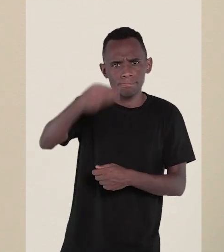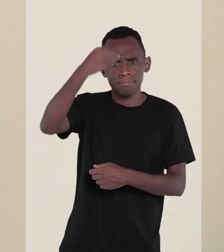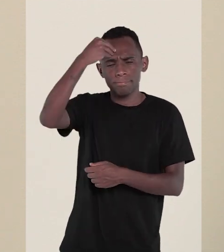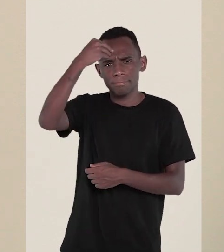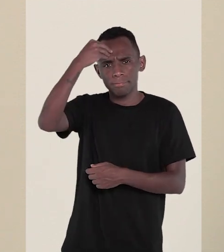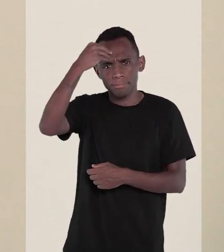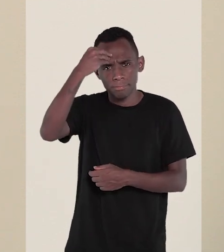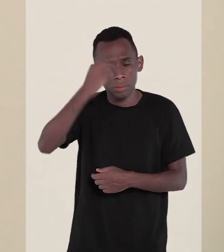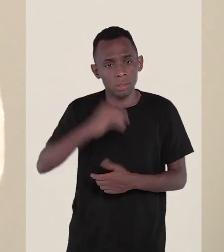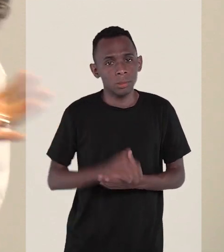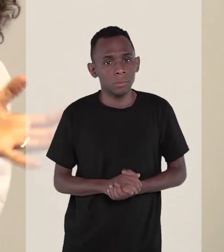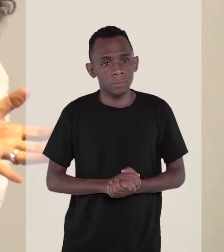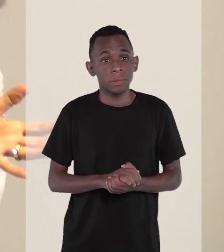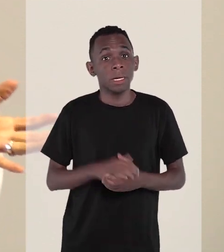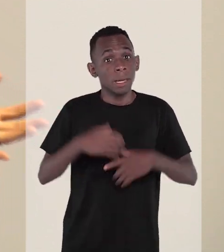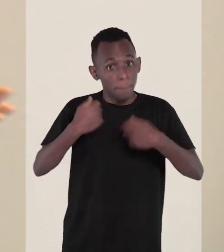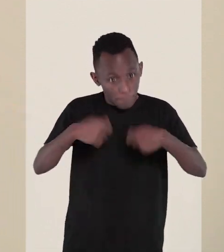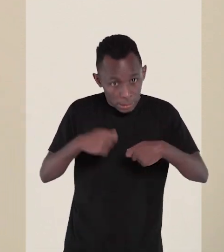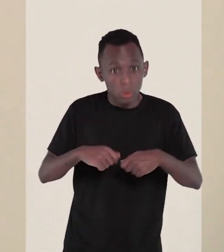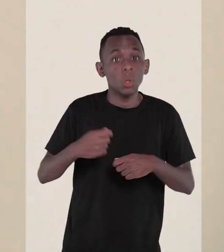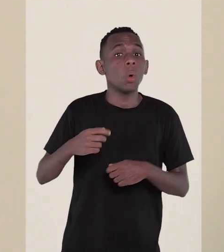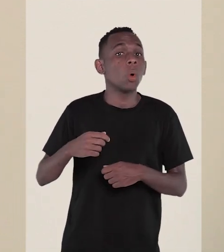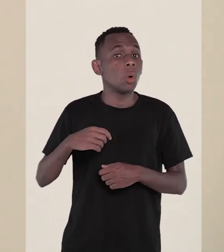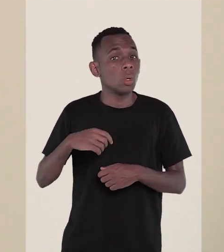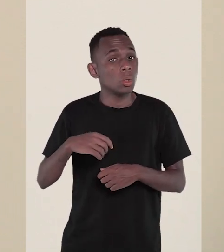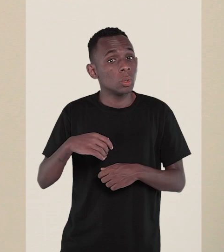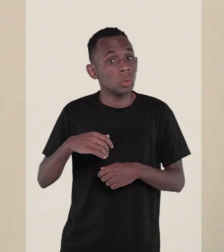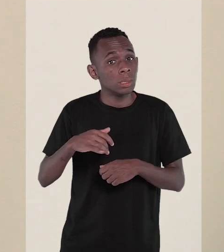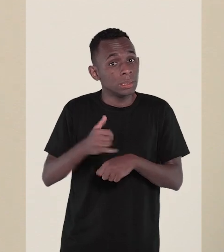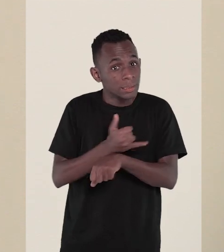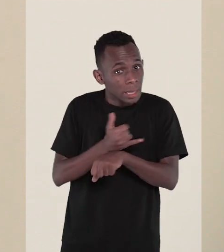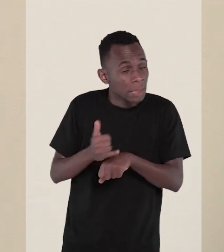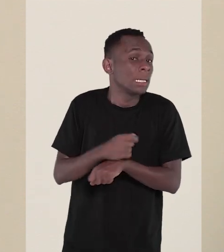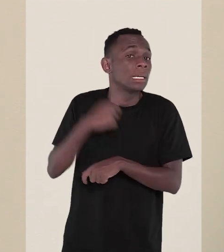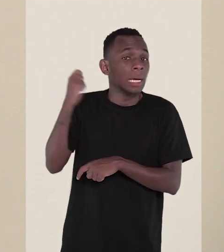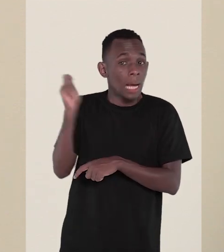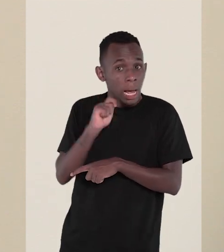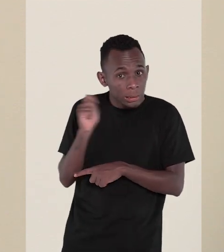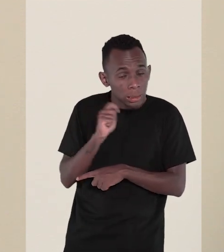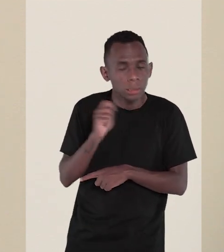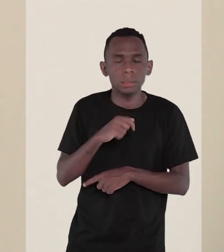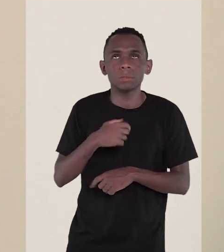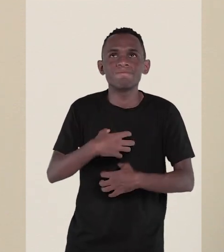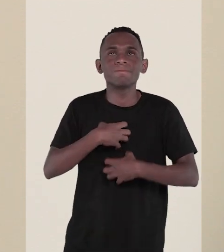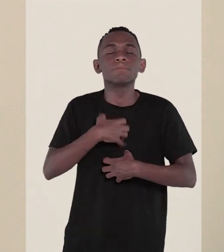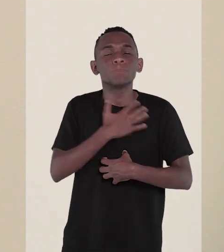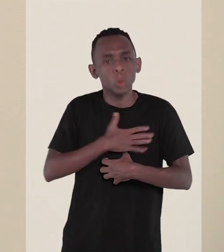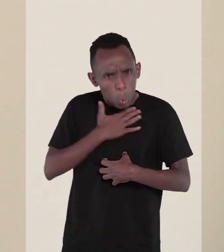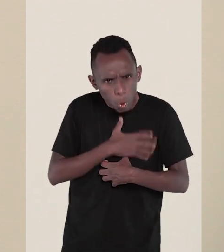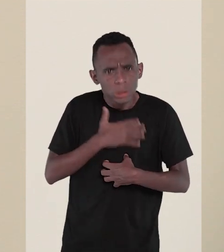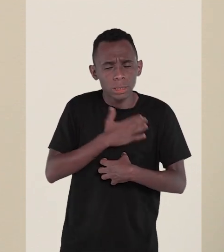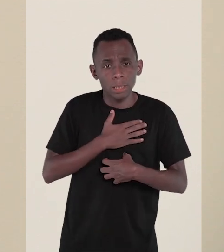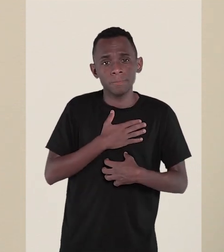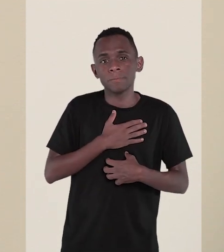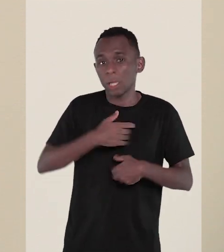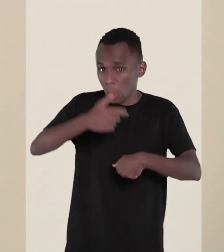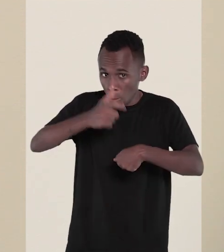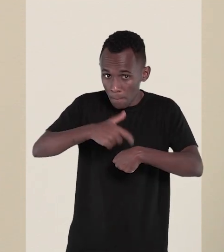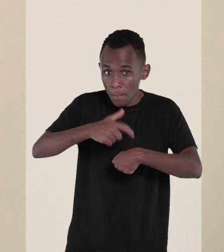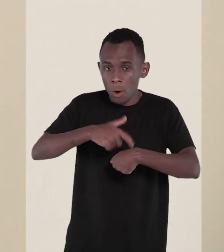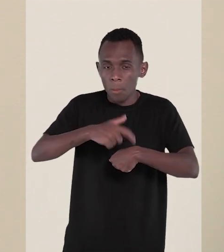coisas e não olhar para os músicos. Teve que ser atriz, né? Tive que ser atriz. E foi muito prazeroso. É um